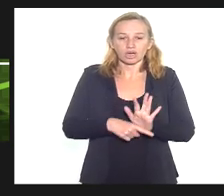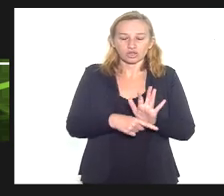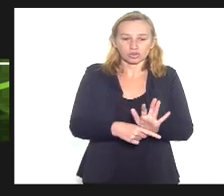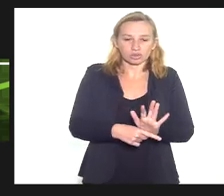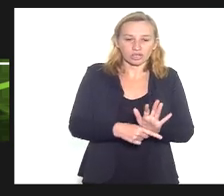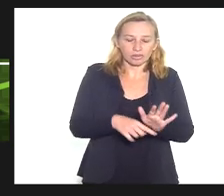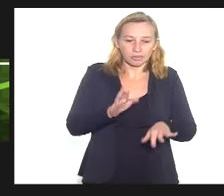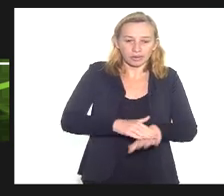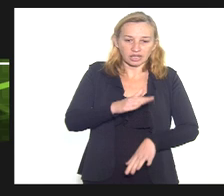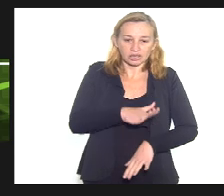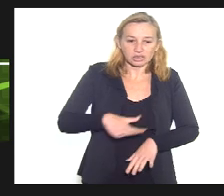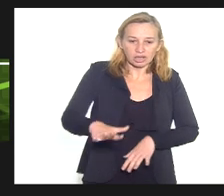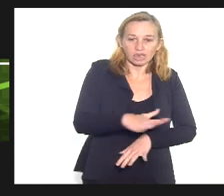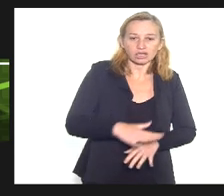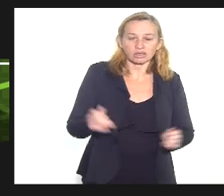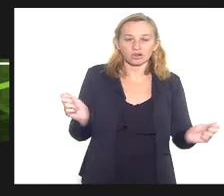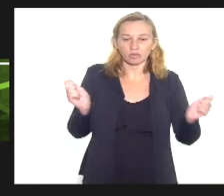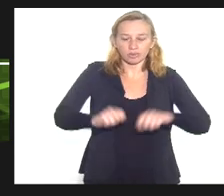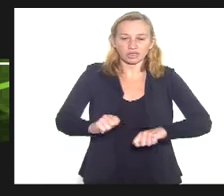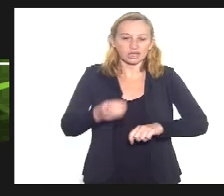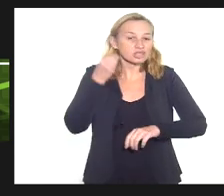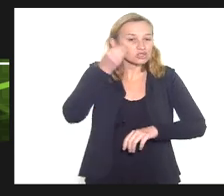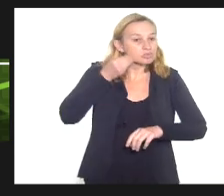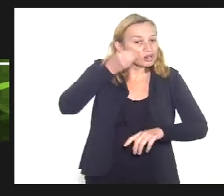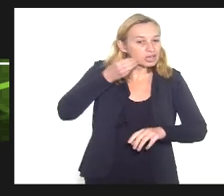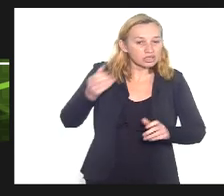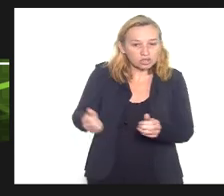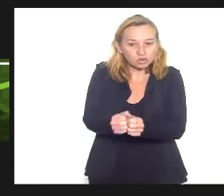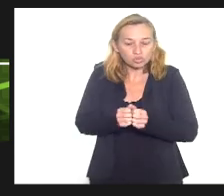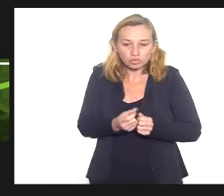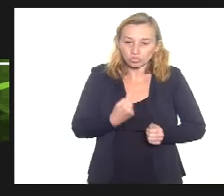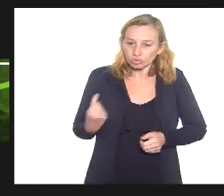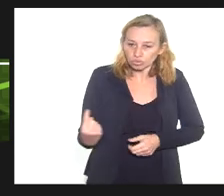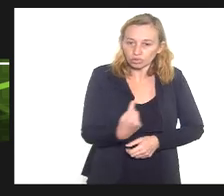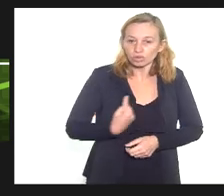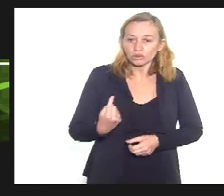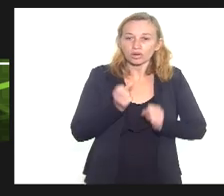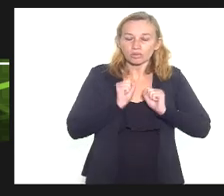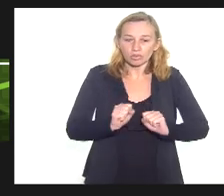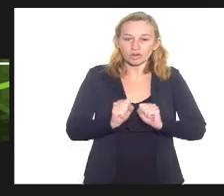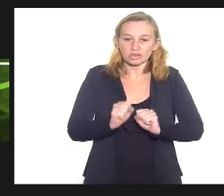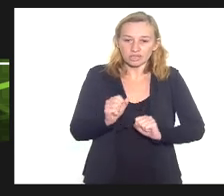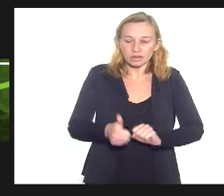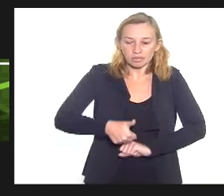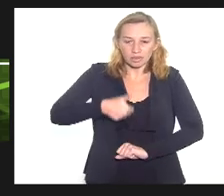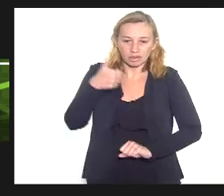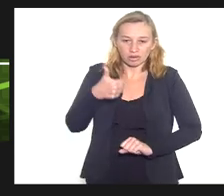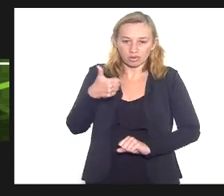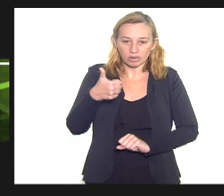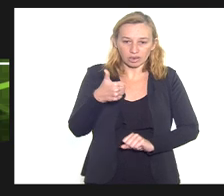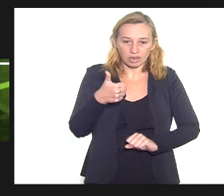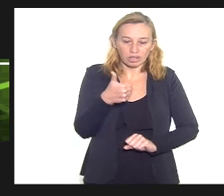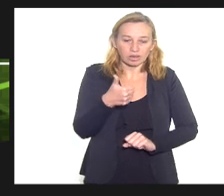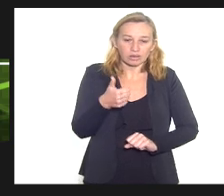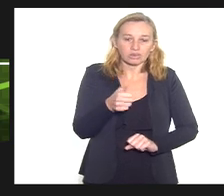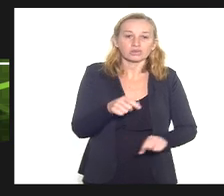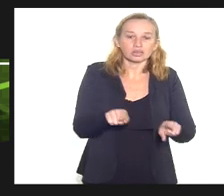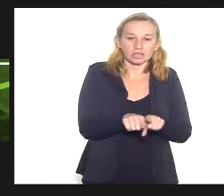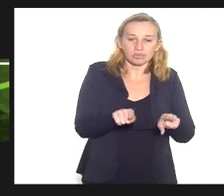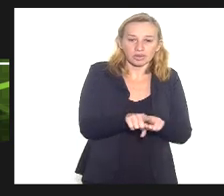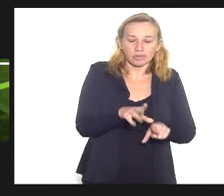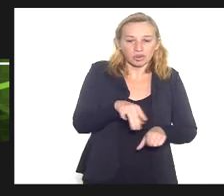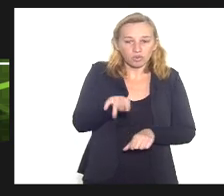Nós acreditamos que a competência e experiência que trazemos conosco do Mar do Norte pode ser extremamente relevante também para o campo de